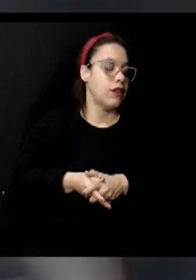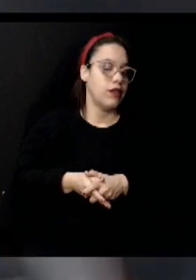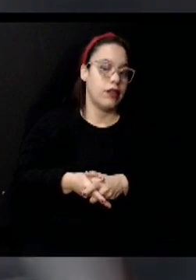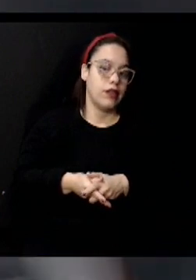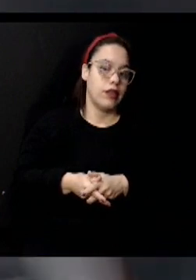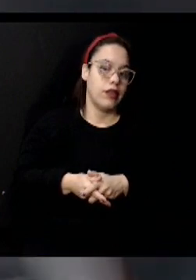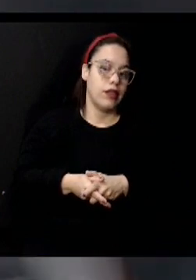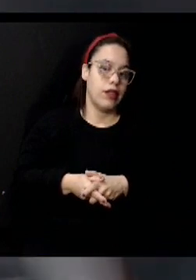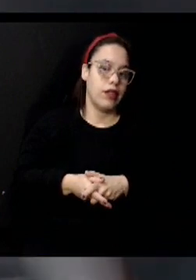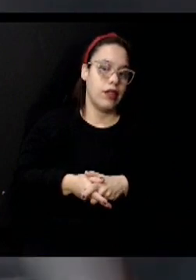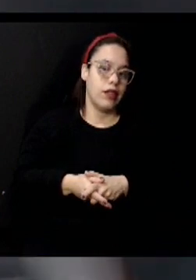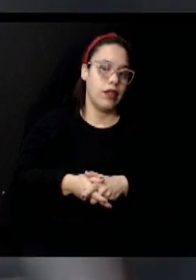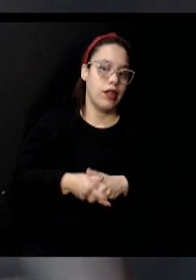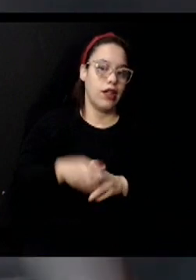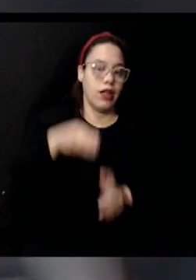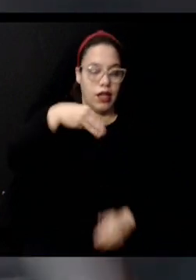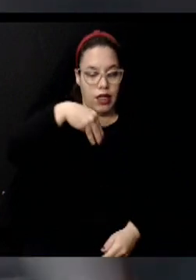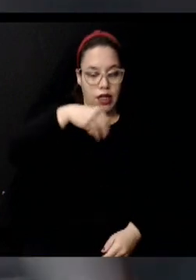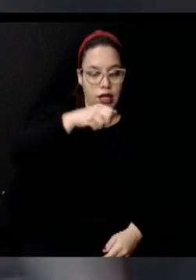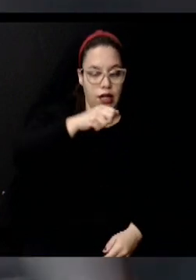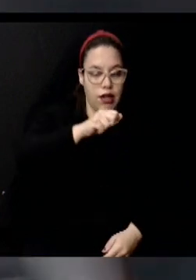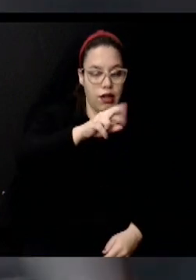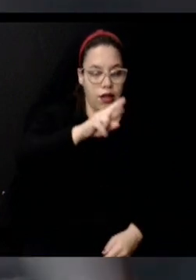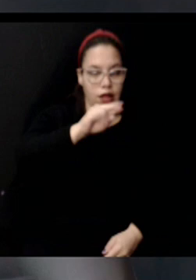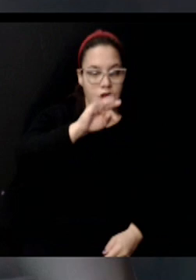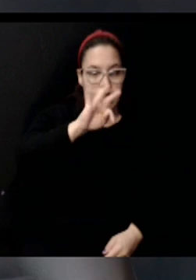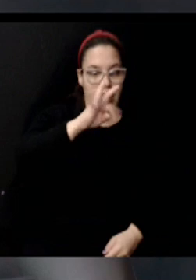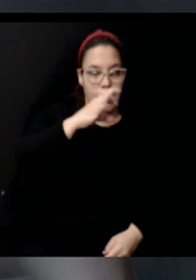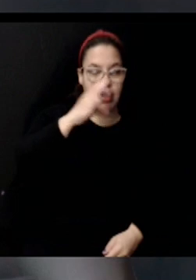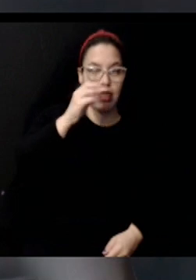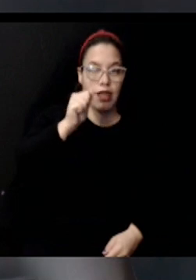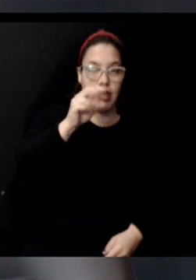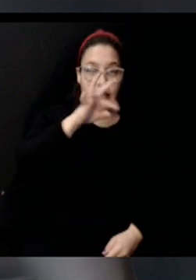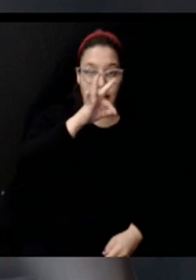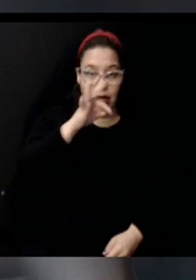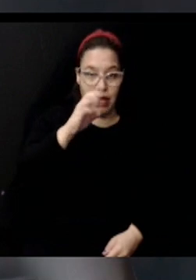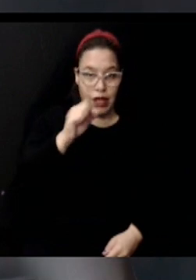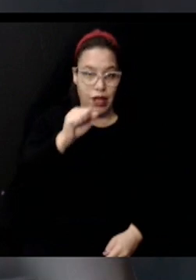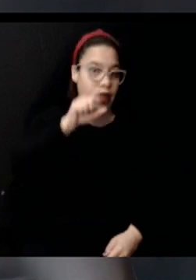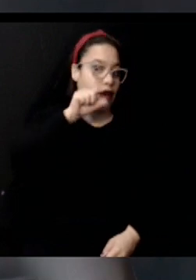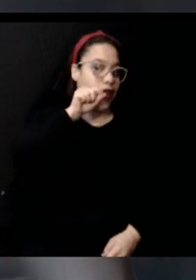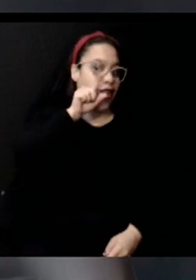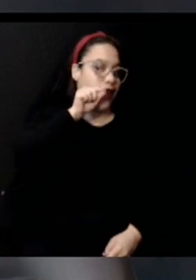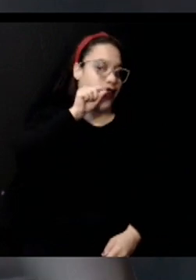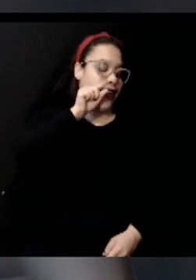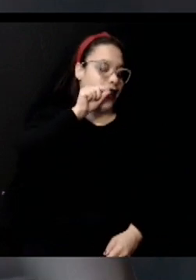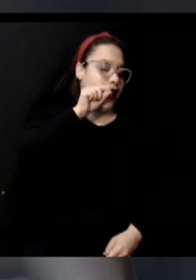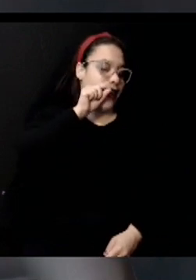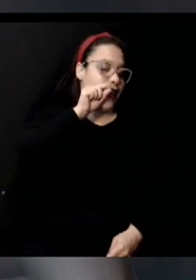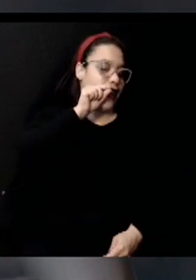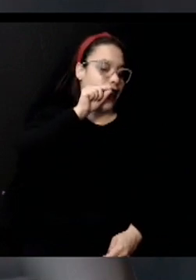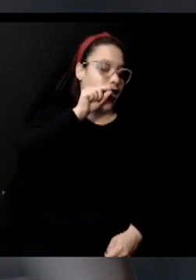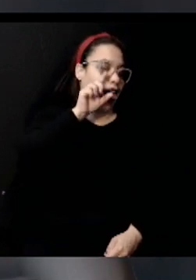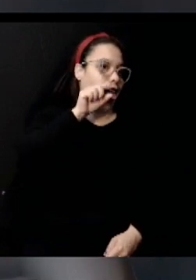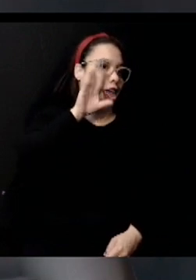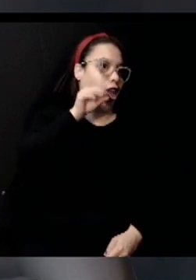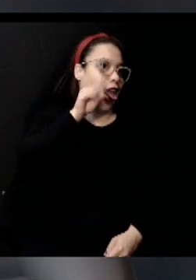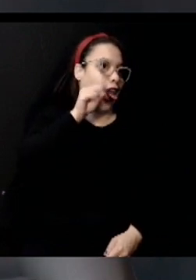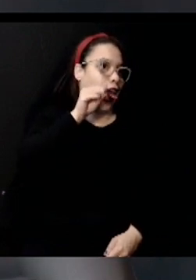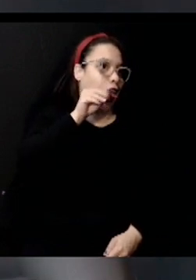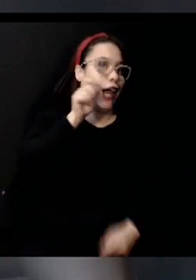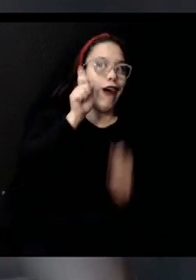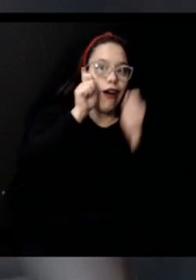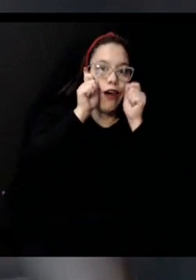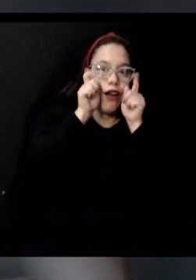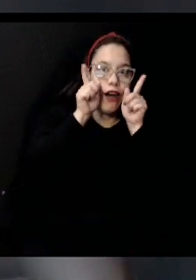maritaca, né, é, e fala, tem Padedel. os casais de Aham. papagaio. E eu acordo com eles, Eu né,